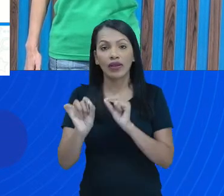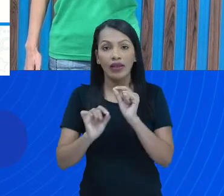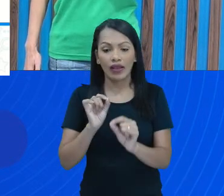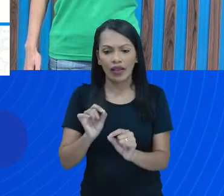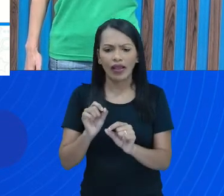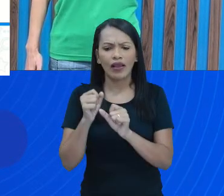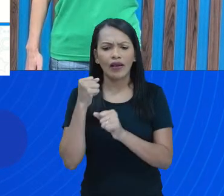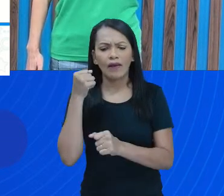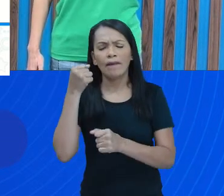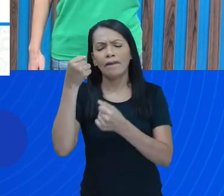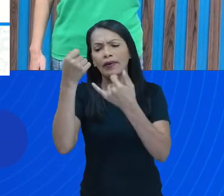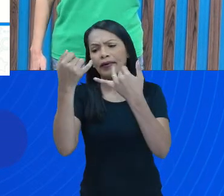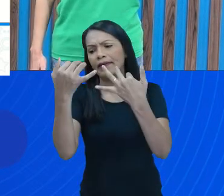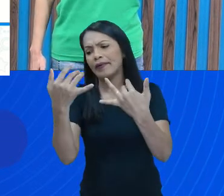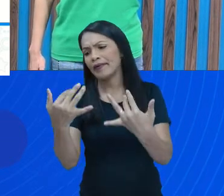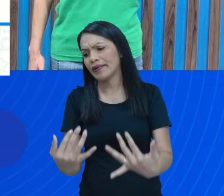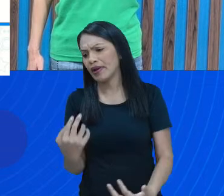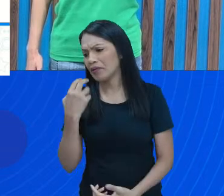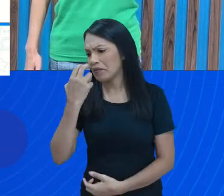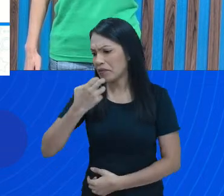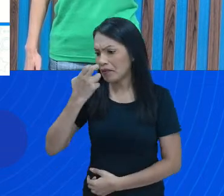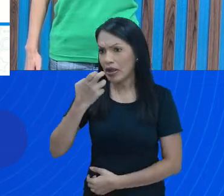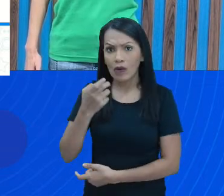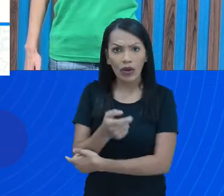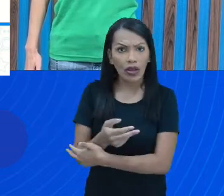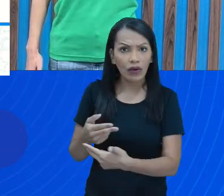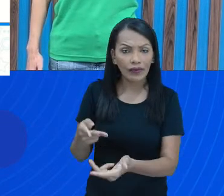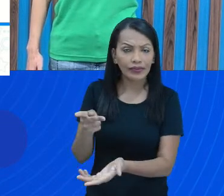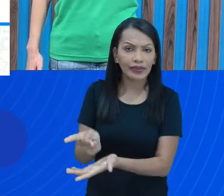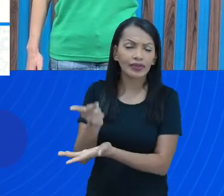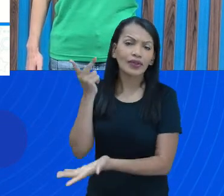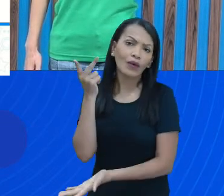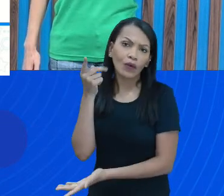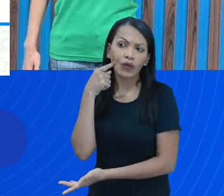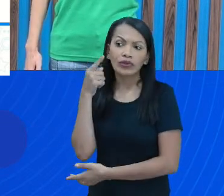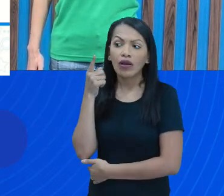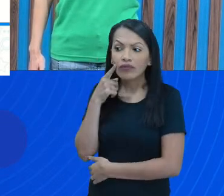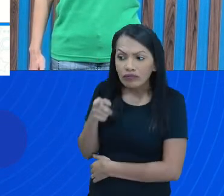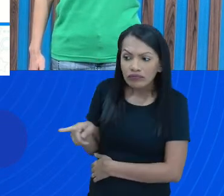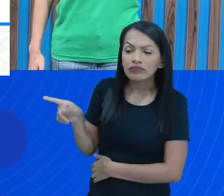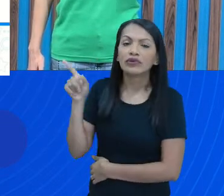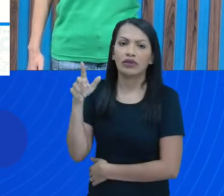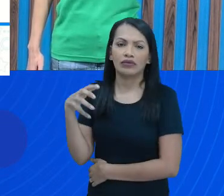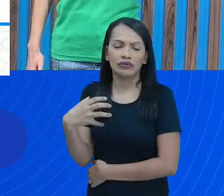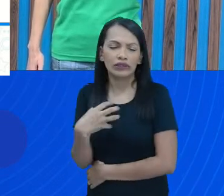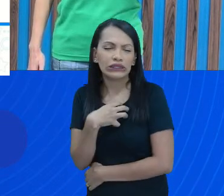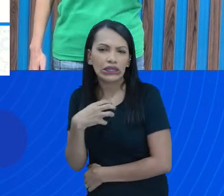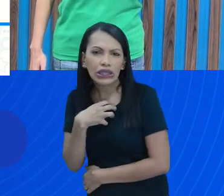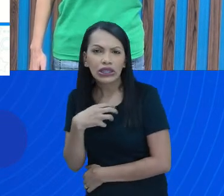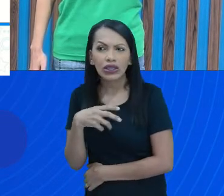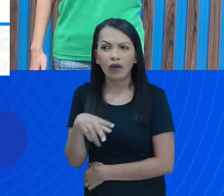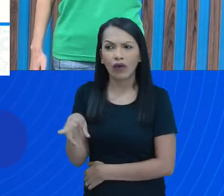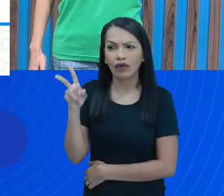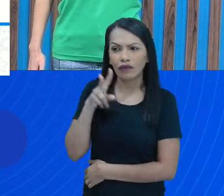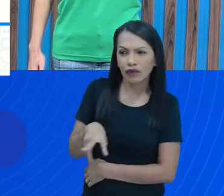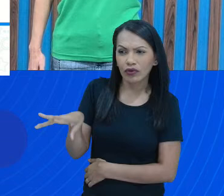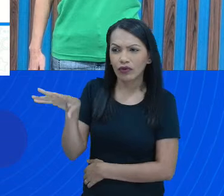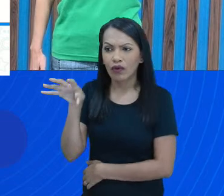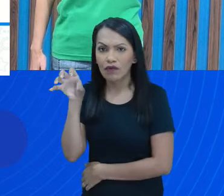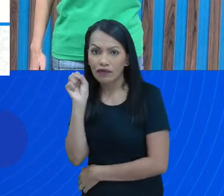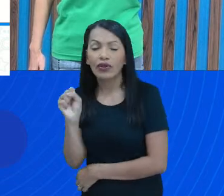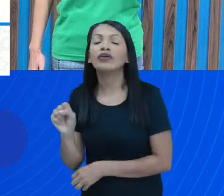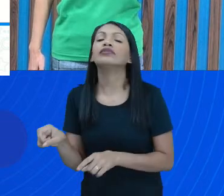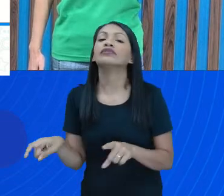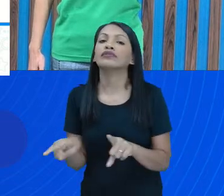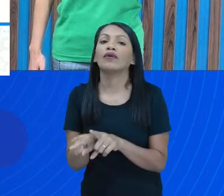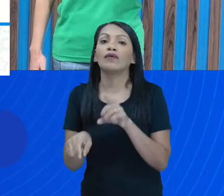é? A partir de alguma coisa que elas ouviam ou que sentiam, não é? Então, elas